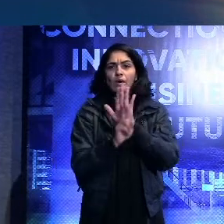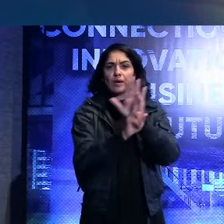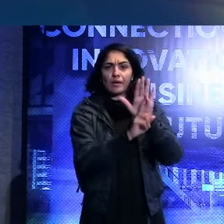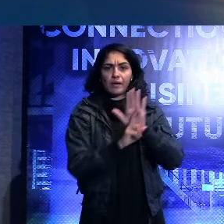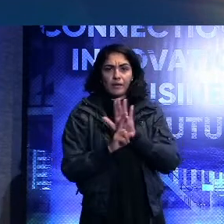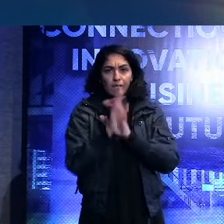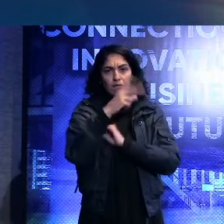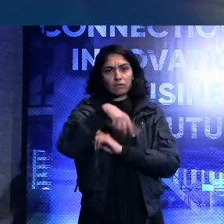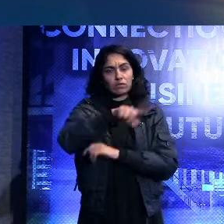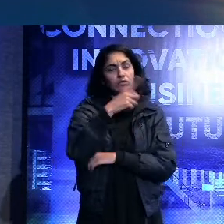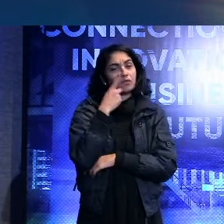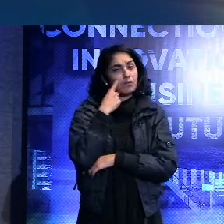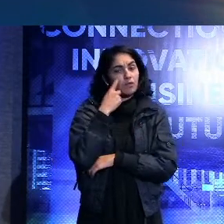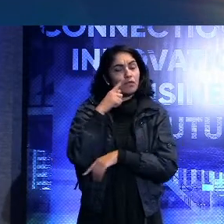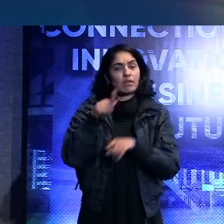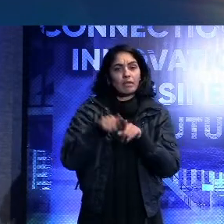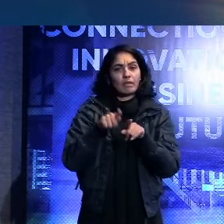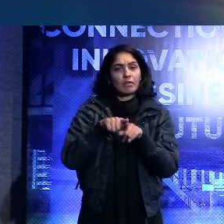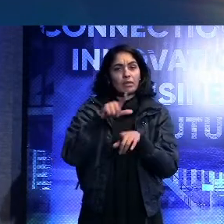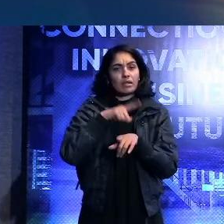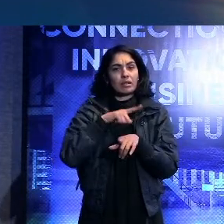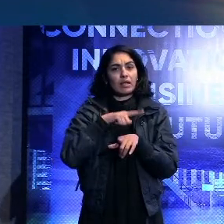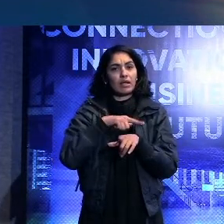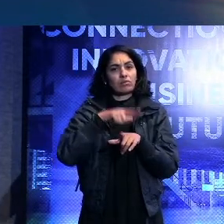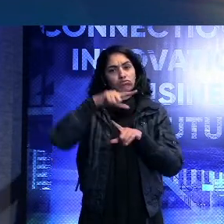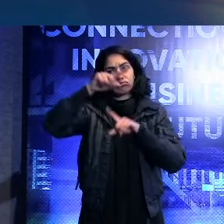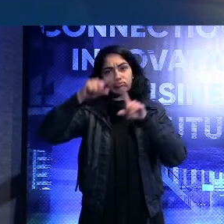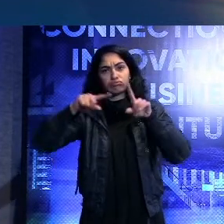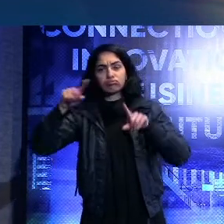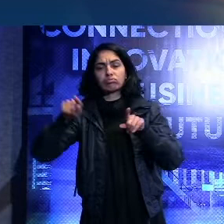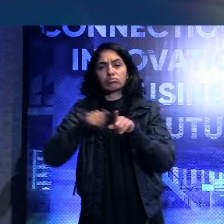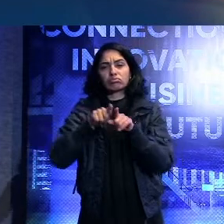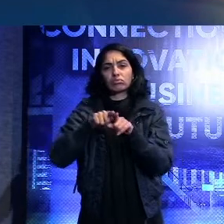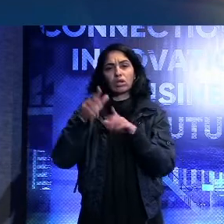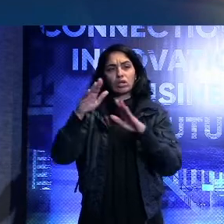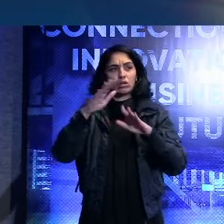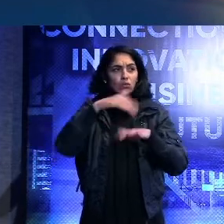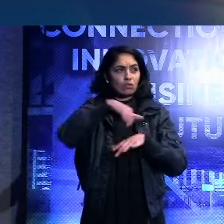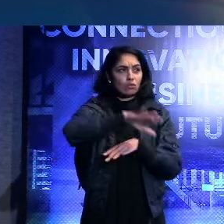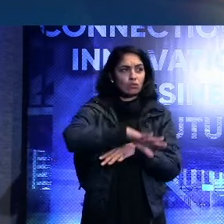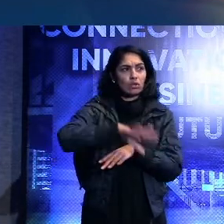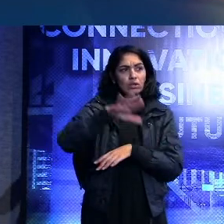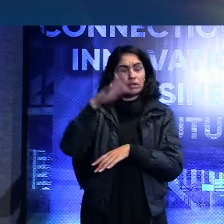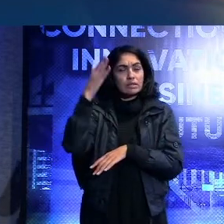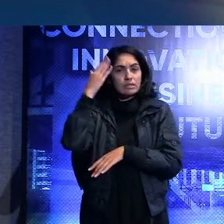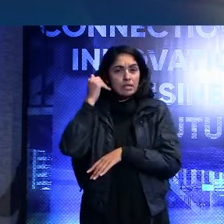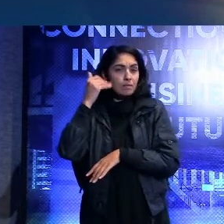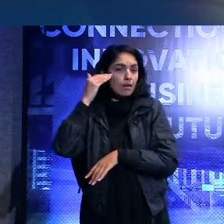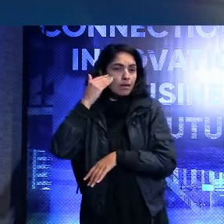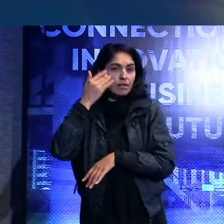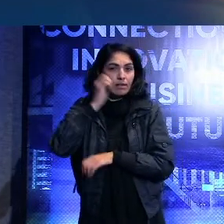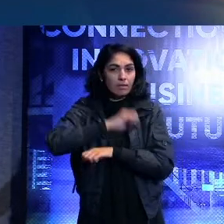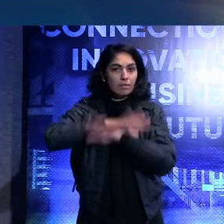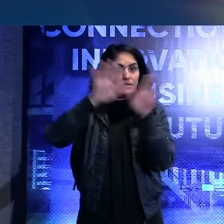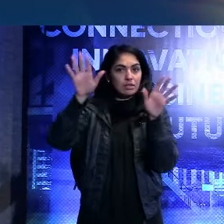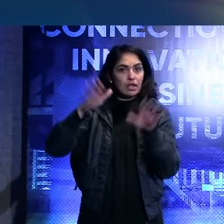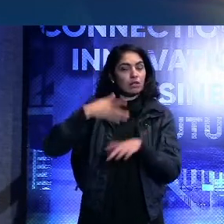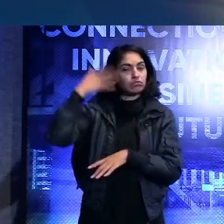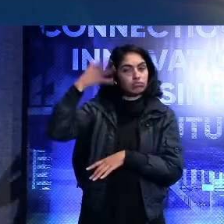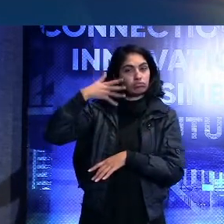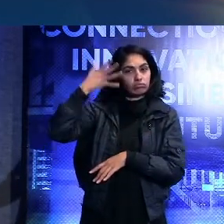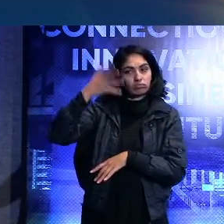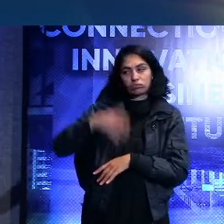vão ver que eu vou usar também alguns diagramas, então só para o pessoal ficar por dentro também de como vai ser, do que eu vou estar falando.